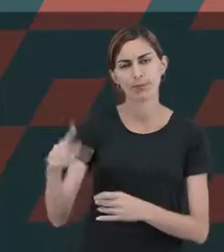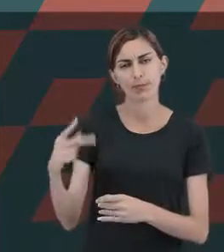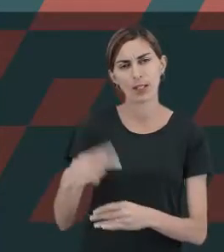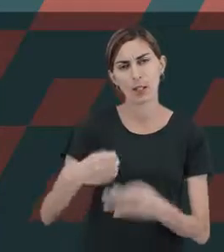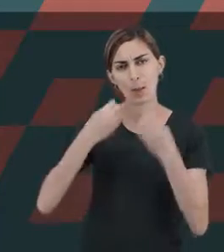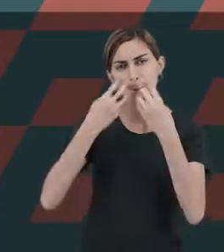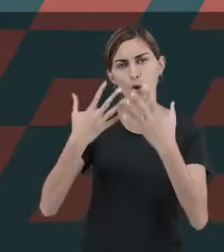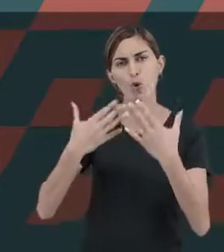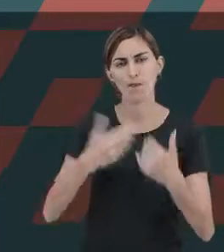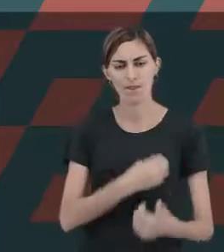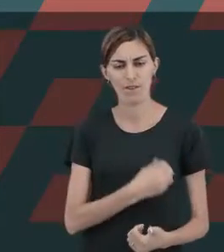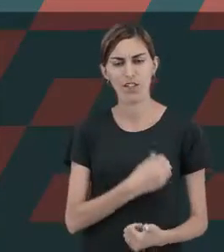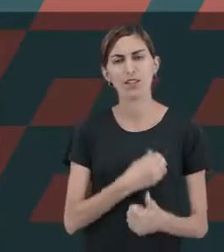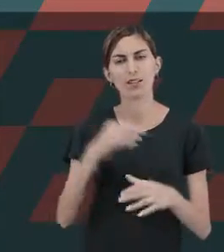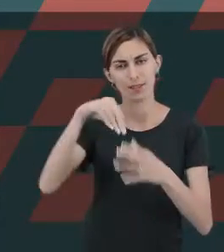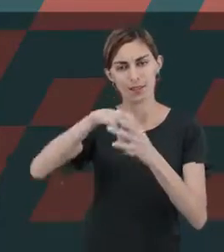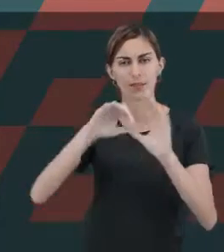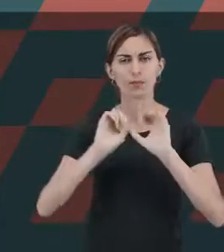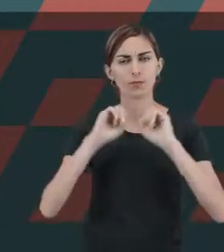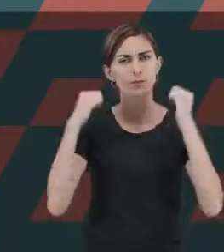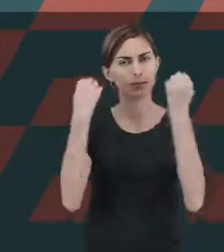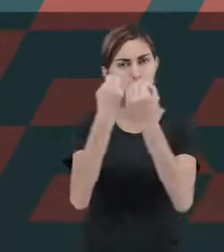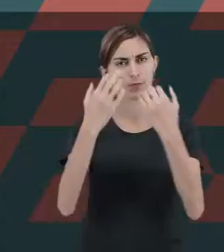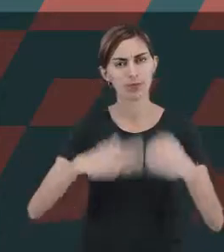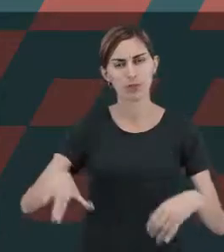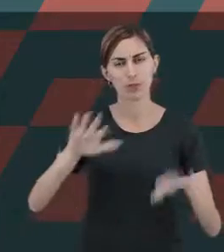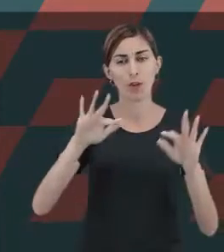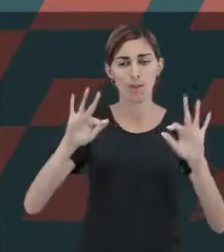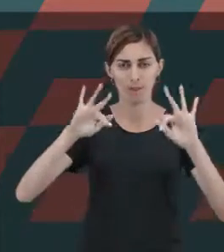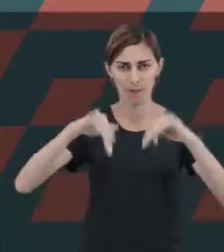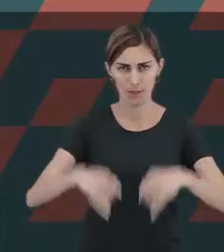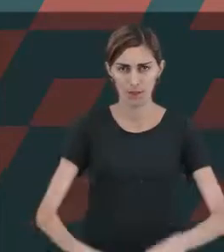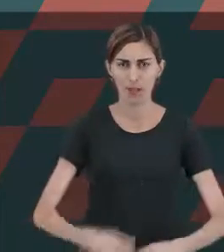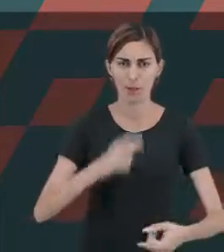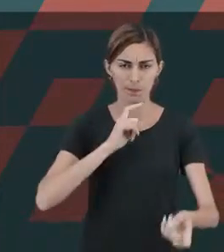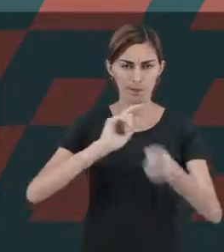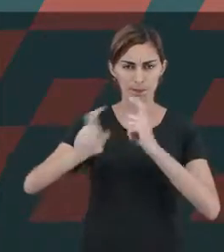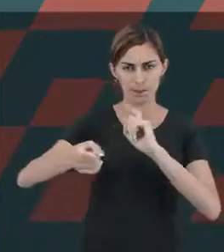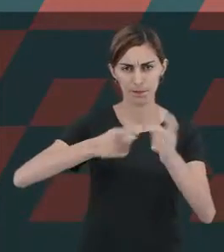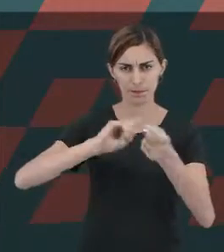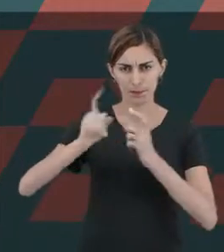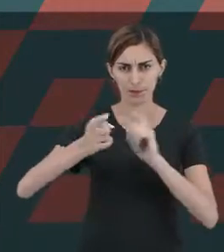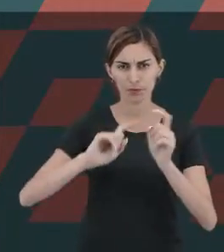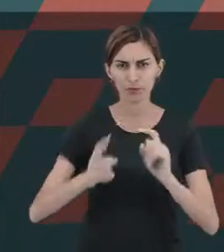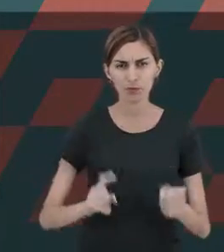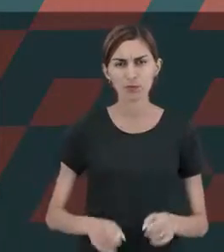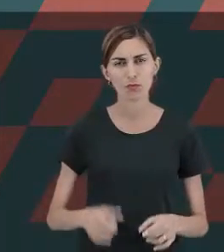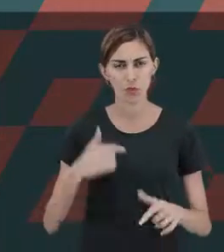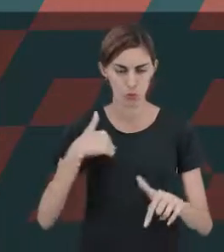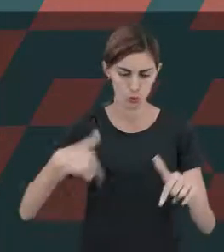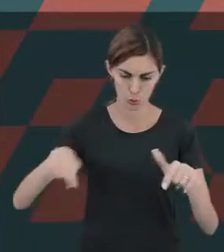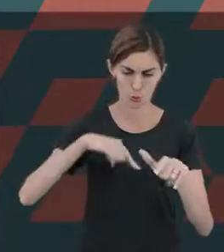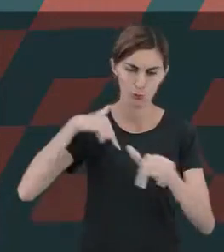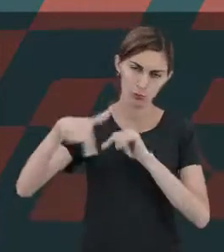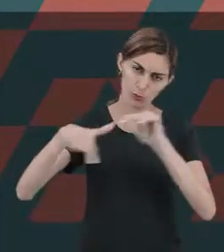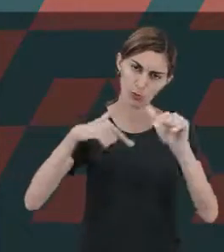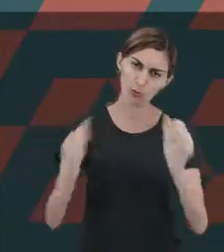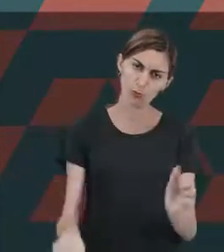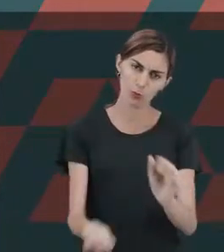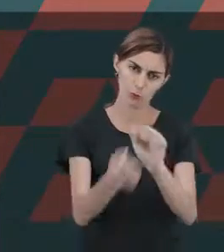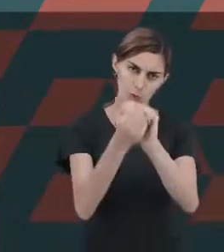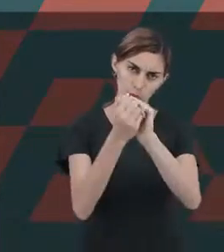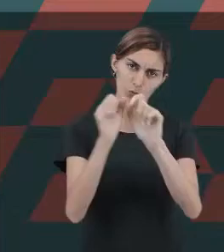boa convivência social. E para encerrarmos a nossa discussão, o nosso trabalho junto